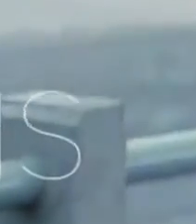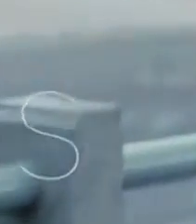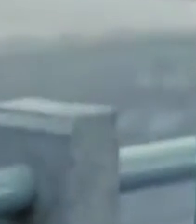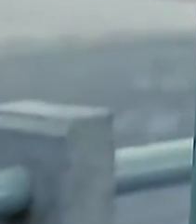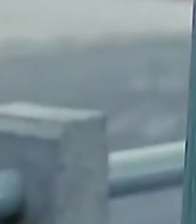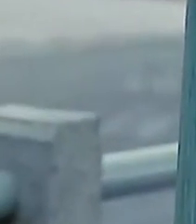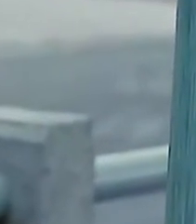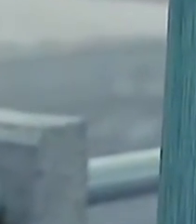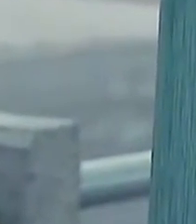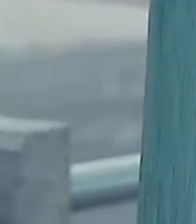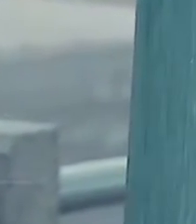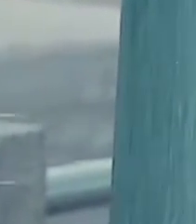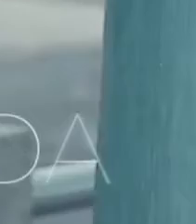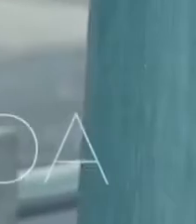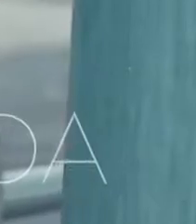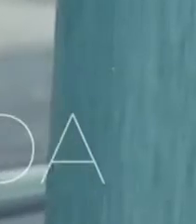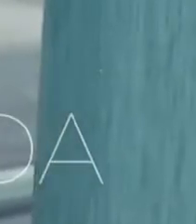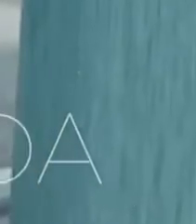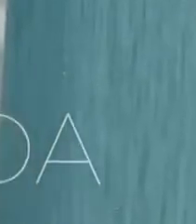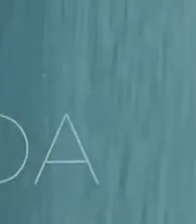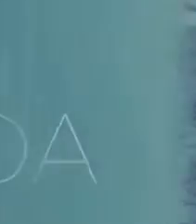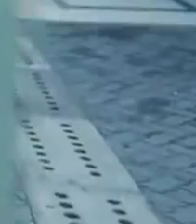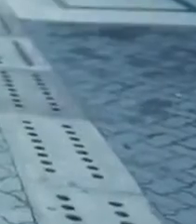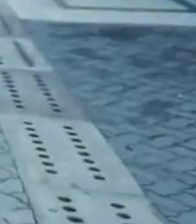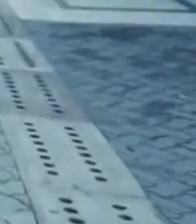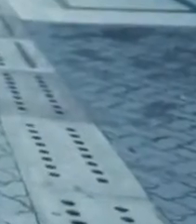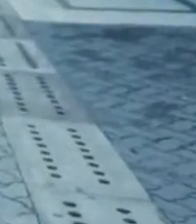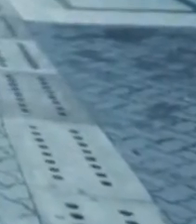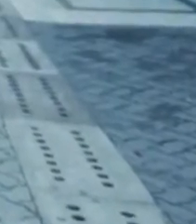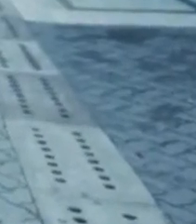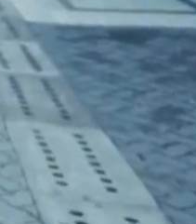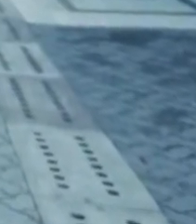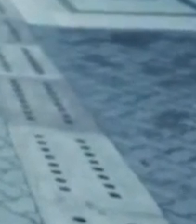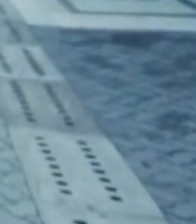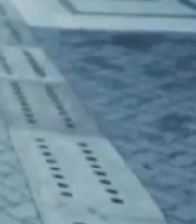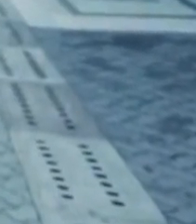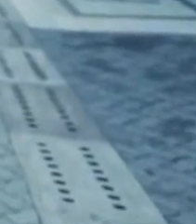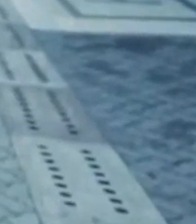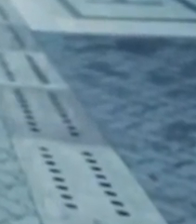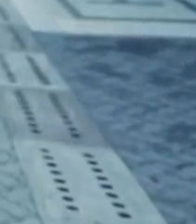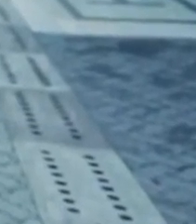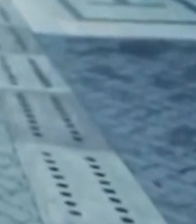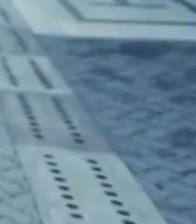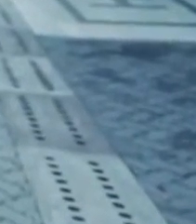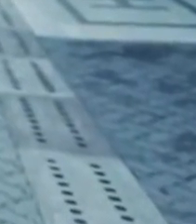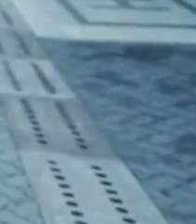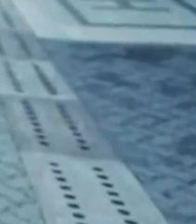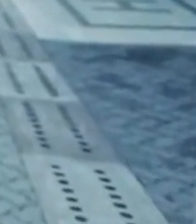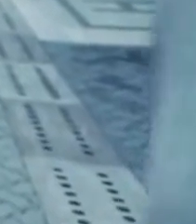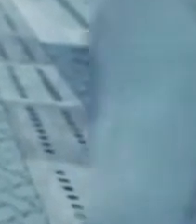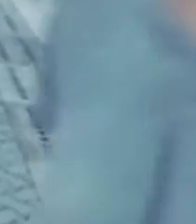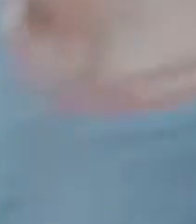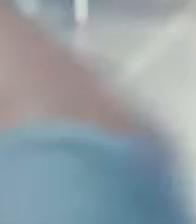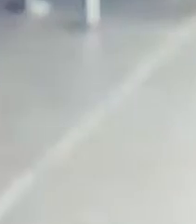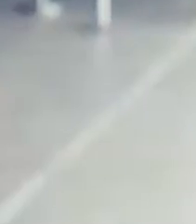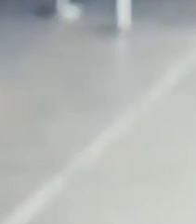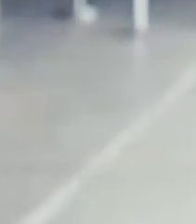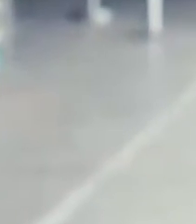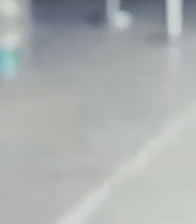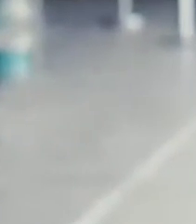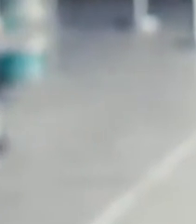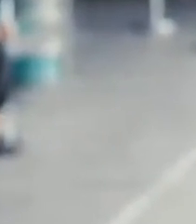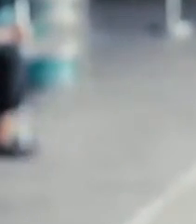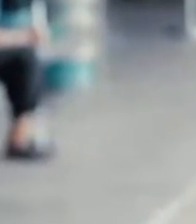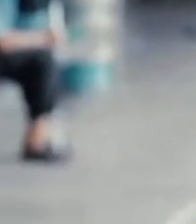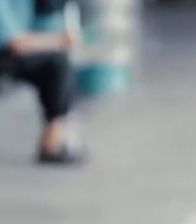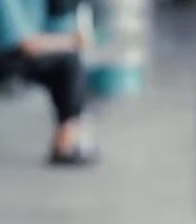A nossa voz está sendo ouvida por todos os vereadores. Leis e projetos estão sendo criados, discutidos e aprovados